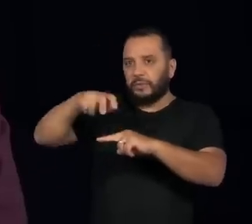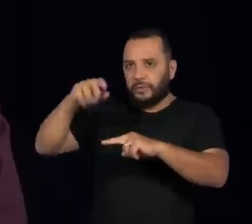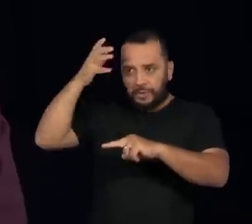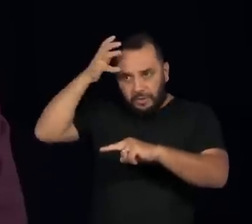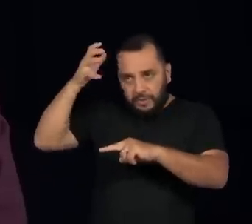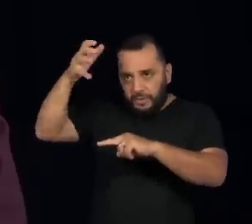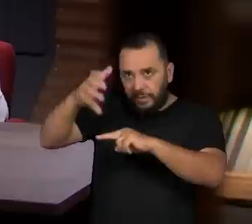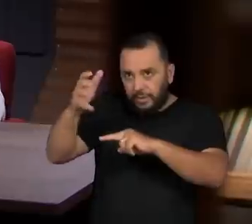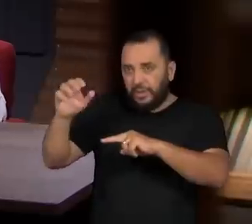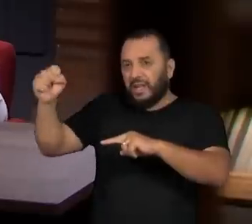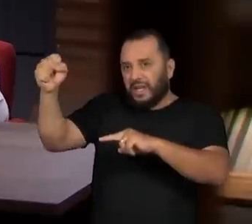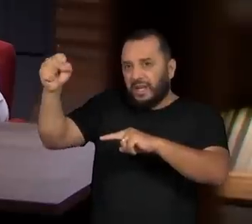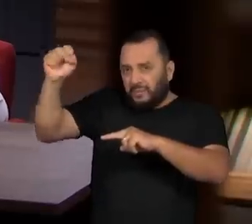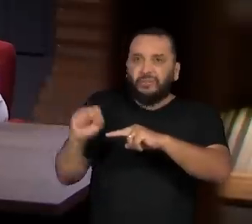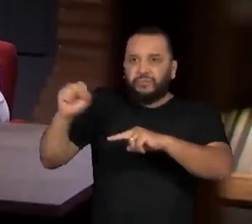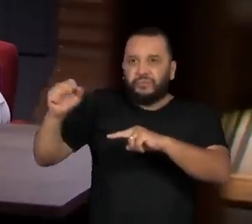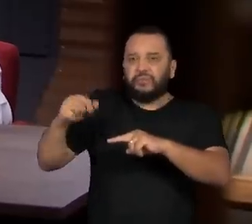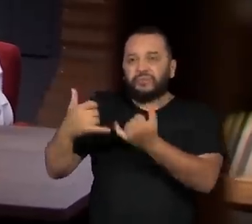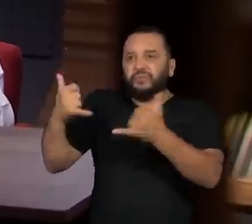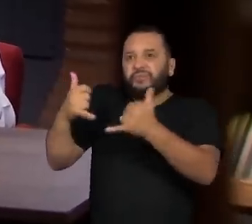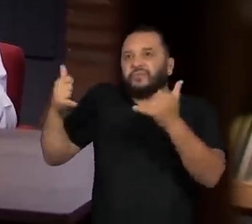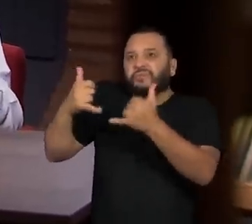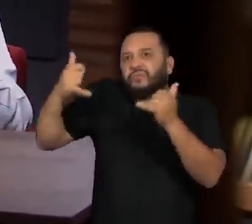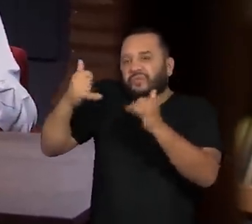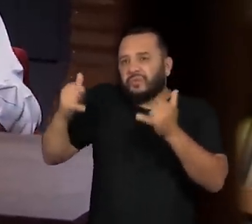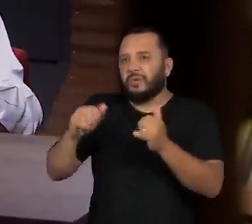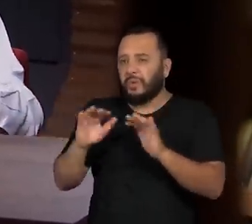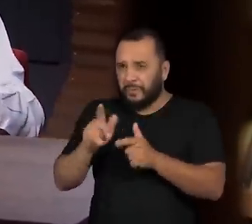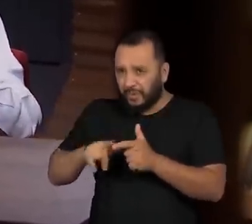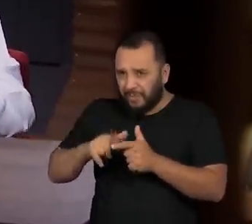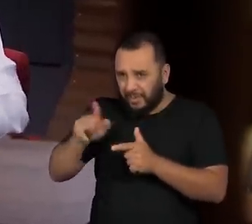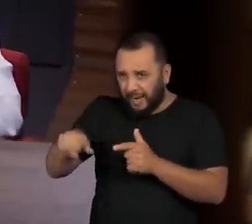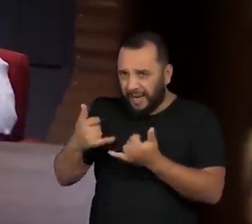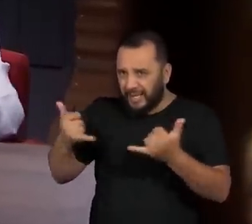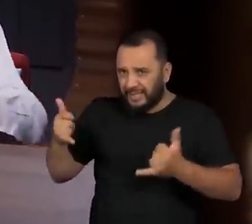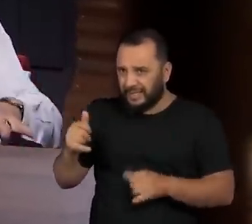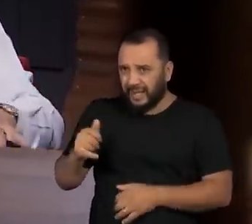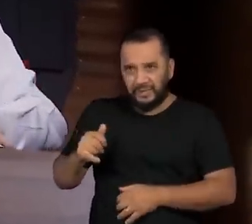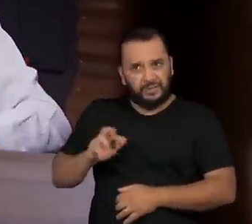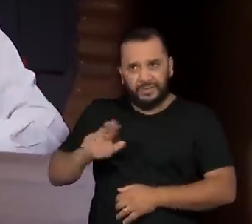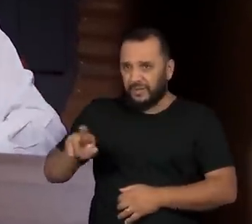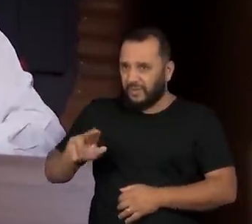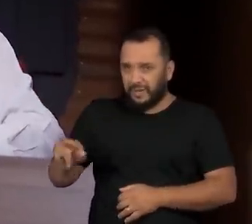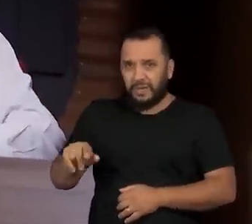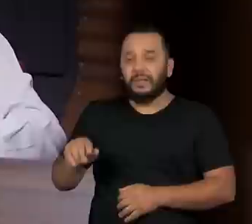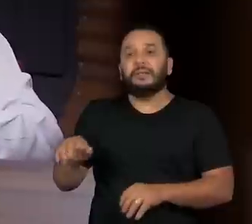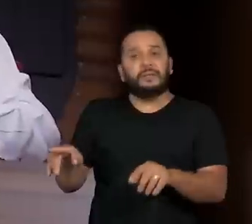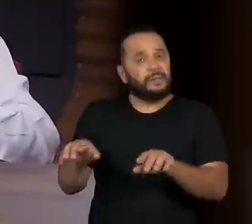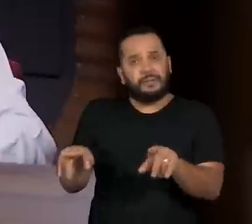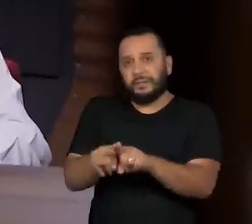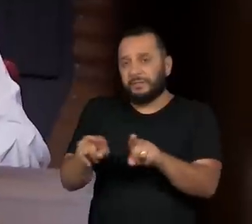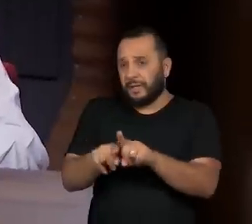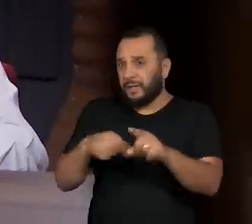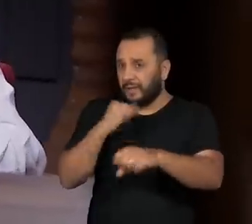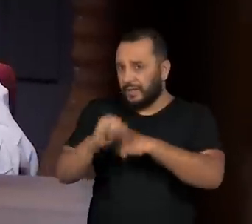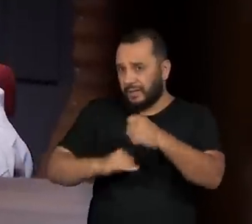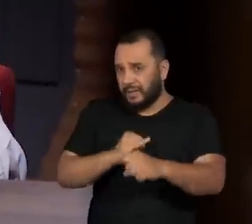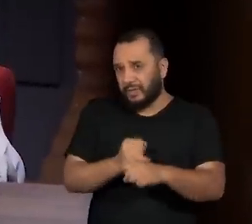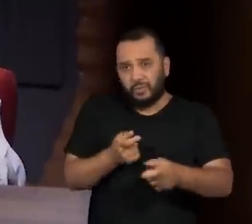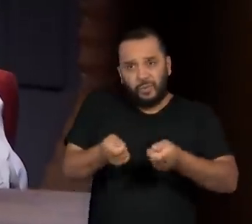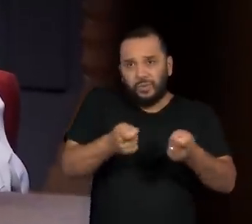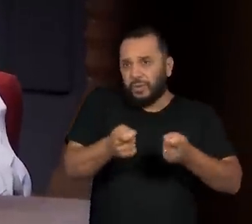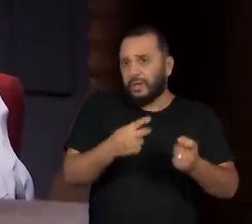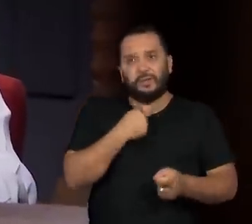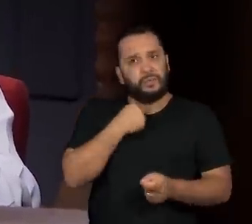da eletricidade né então quer dizer a primeira coisa que eu queria separar essa história quer dizer eu acho por exemplo a internet no sentido de substrato não tem que ser regulada tem que ser mantida como sempre foi